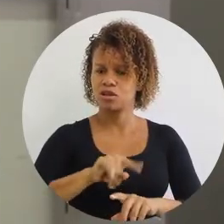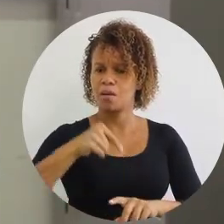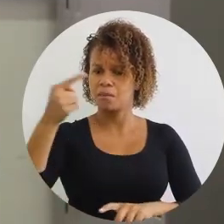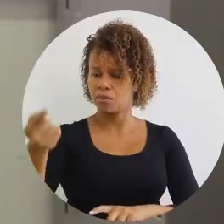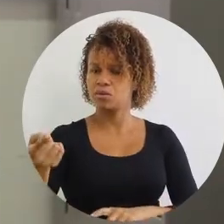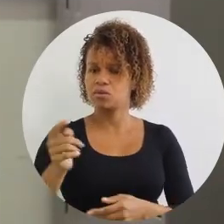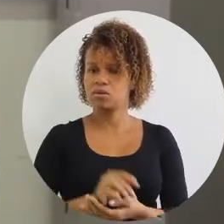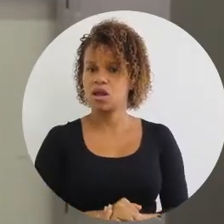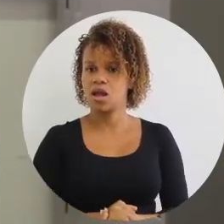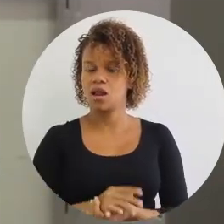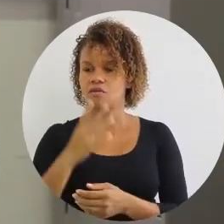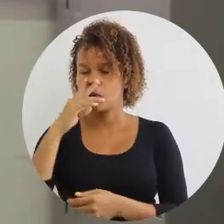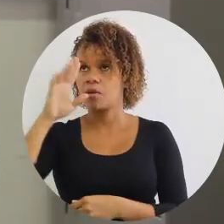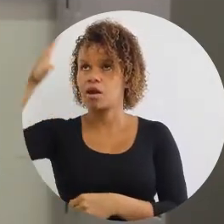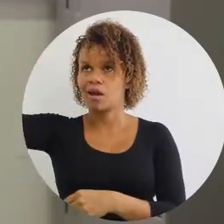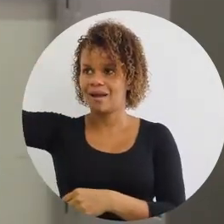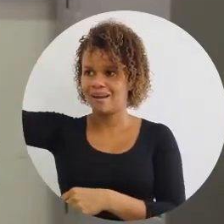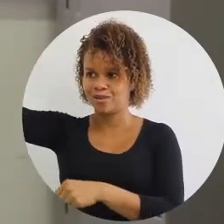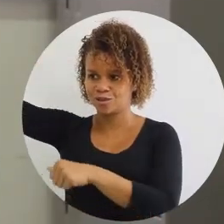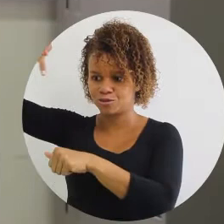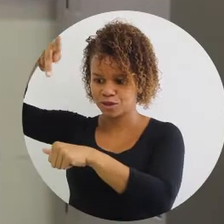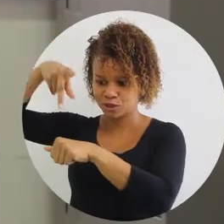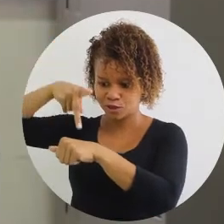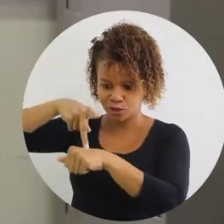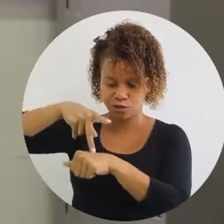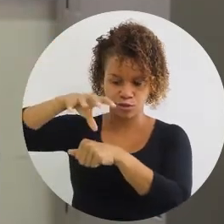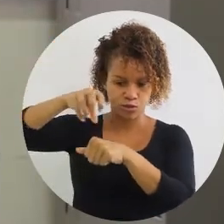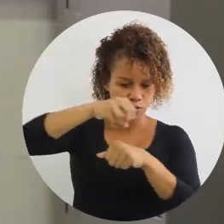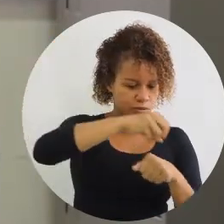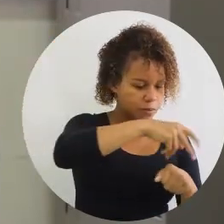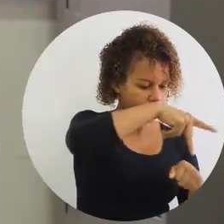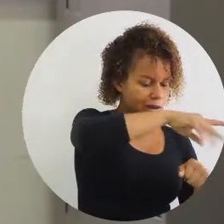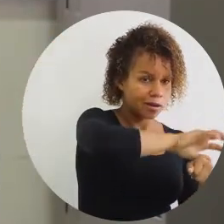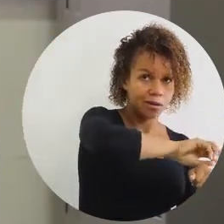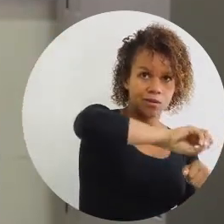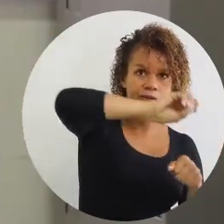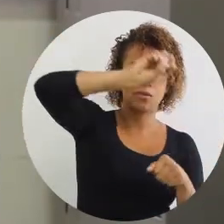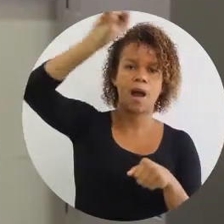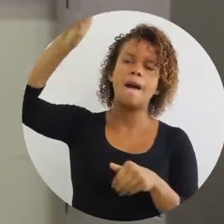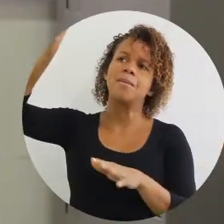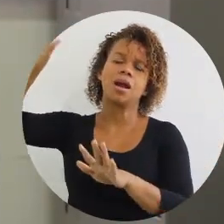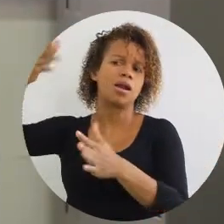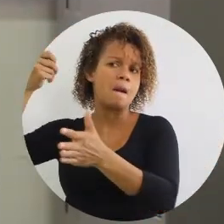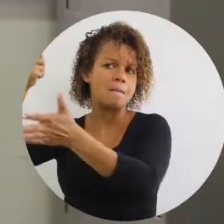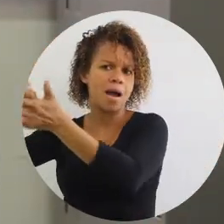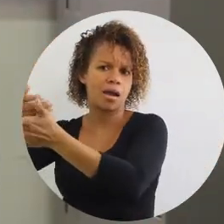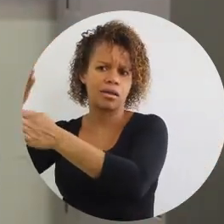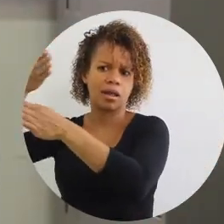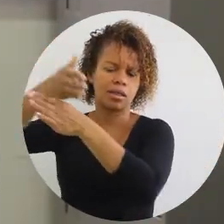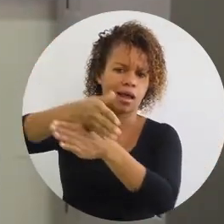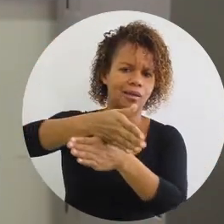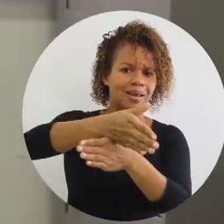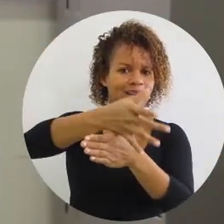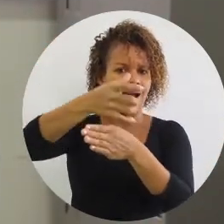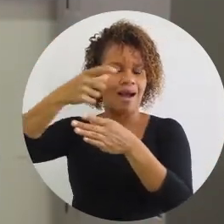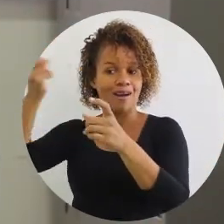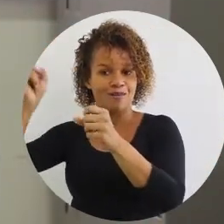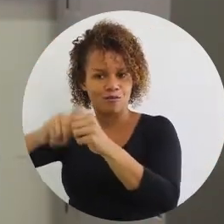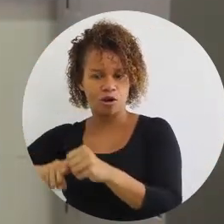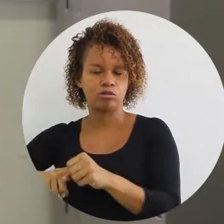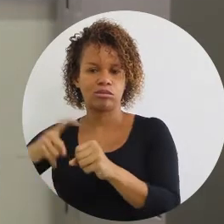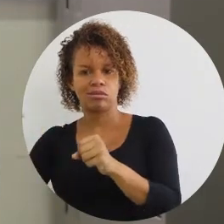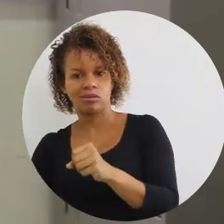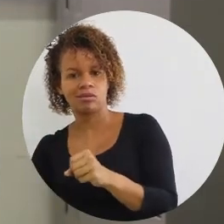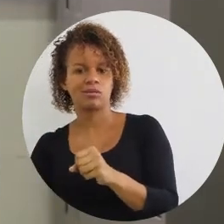vão ser exportados novamente, eles vão sair do país. Então, para que eles não paguem nem na entrada nem na saída de tributos, eles